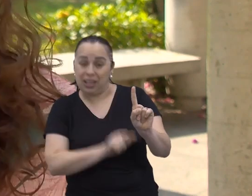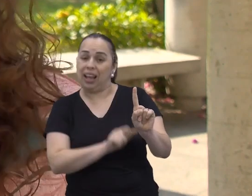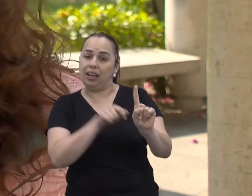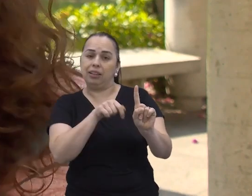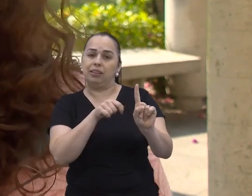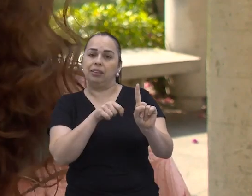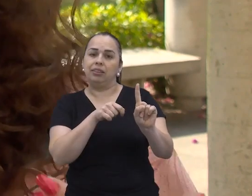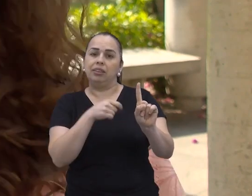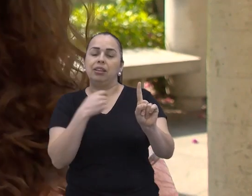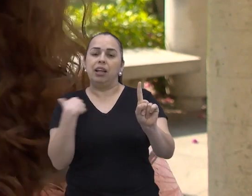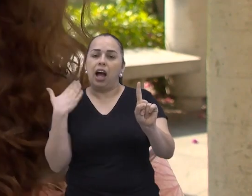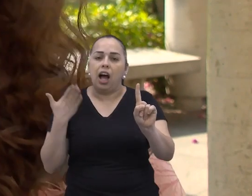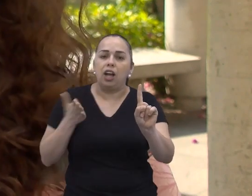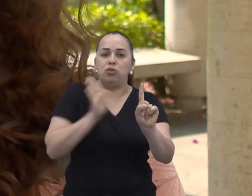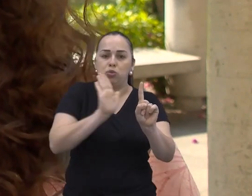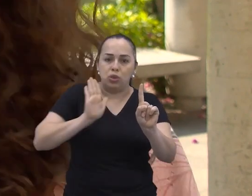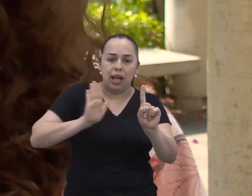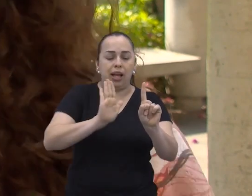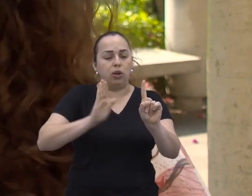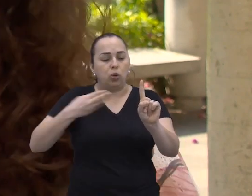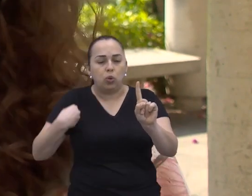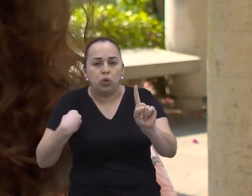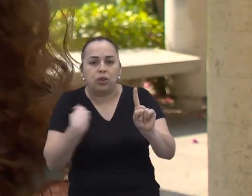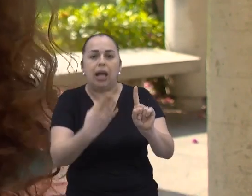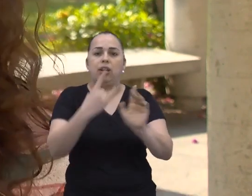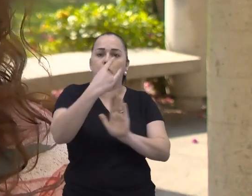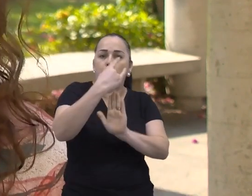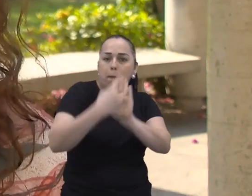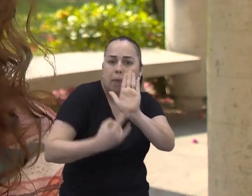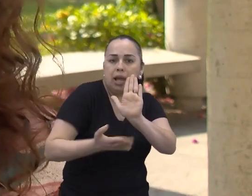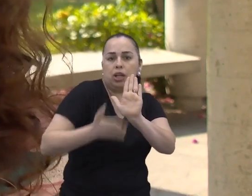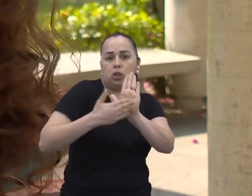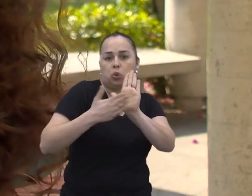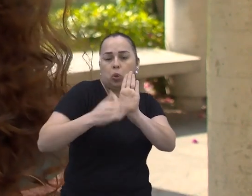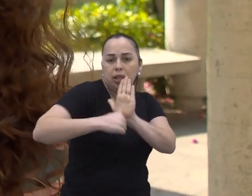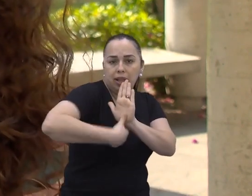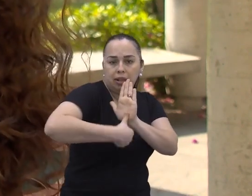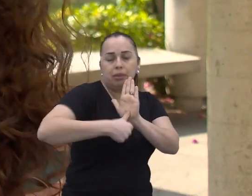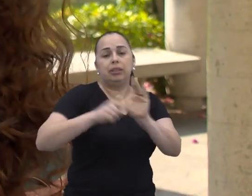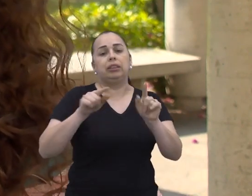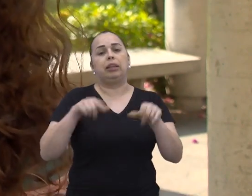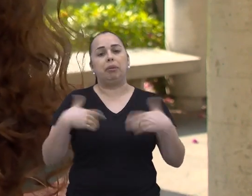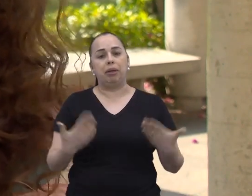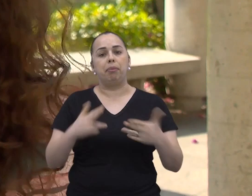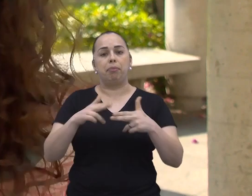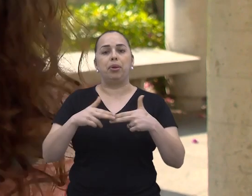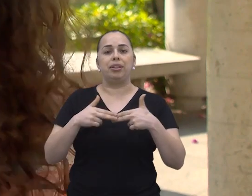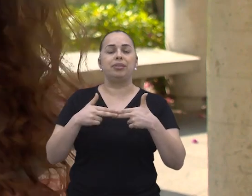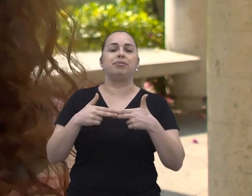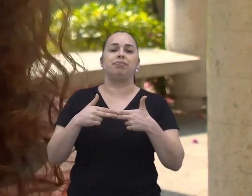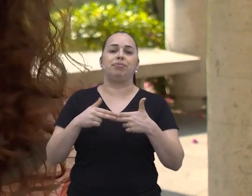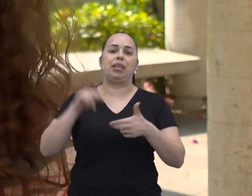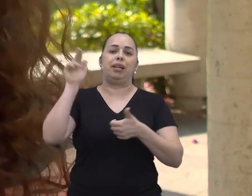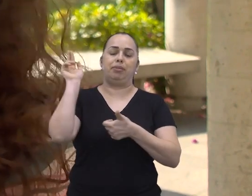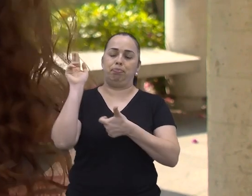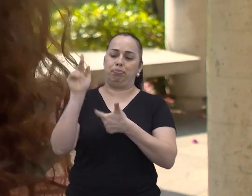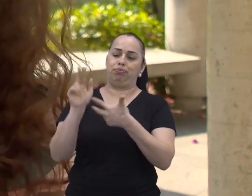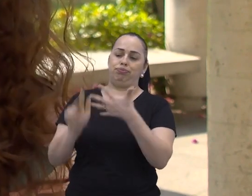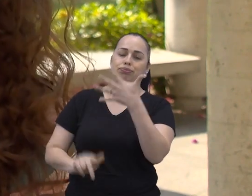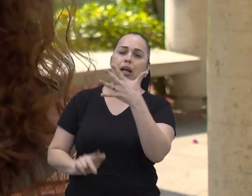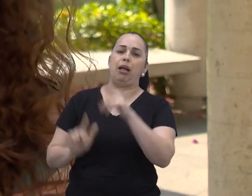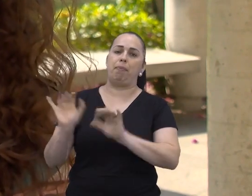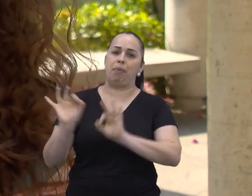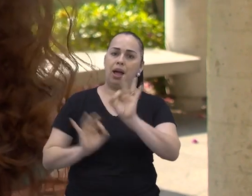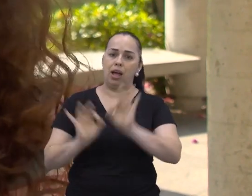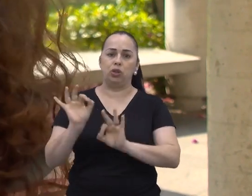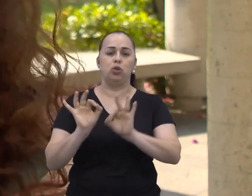né, ela começa a partir desses documentos de volta para ela, né. E aí sim, a gente tem diversos planos,